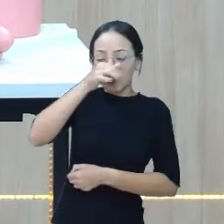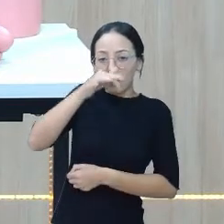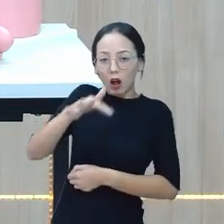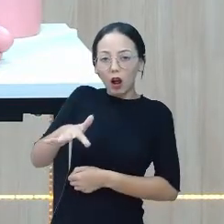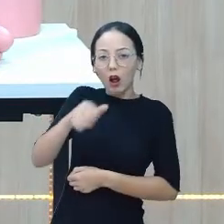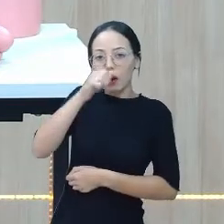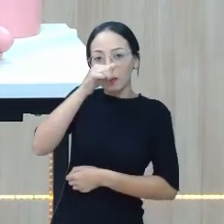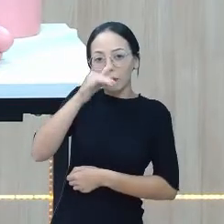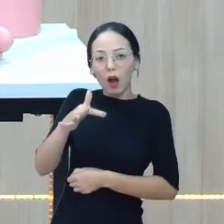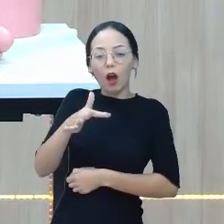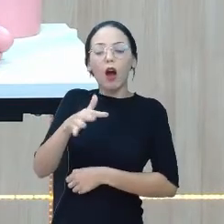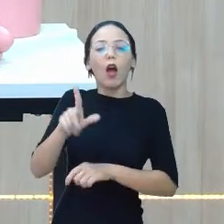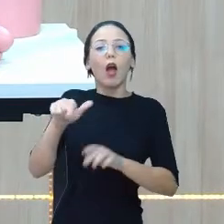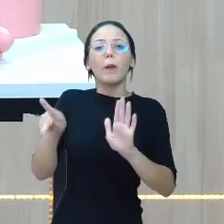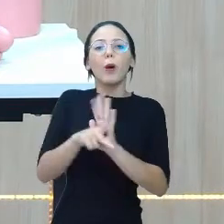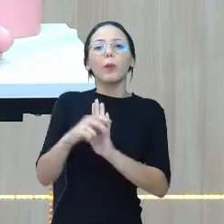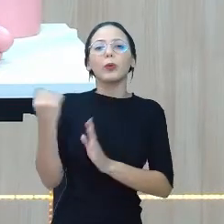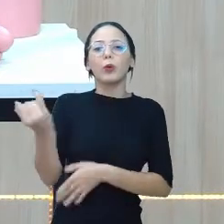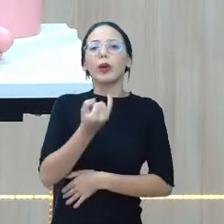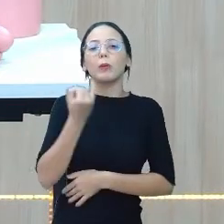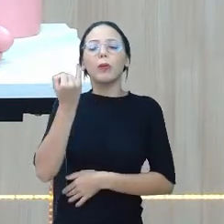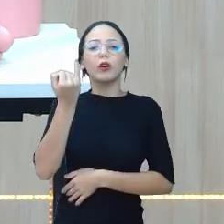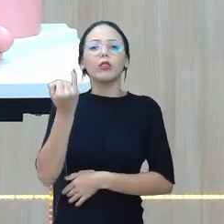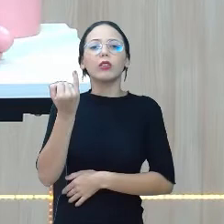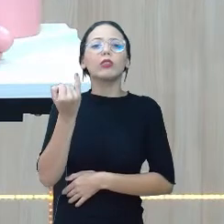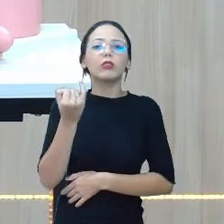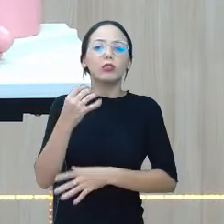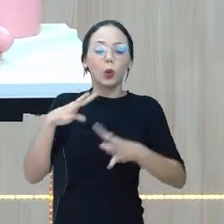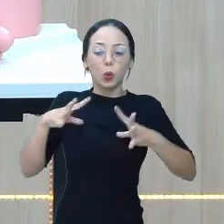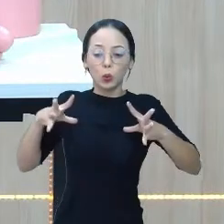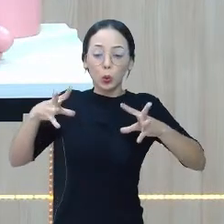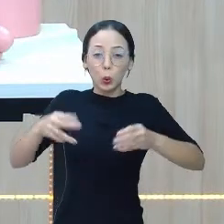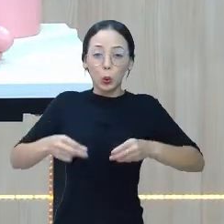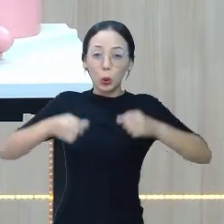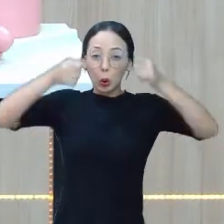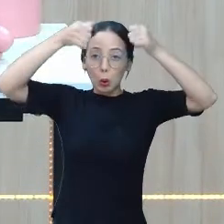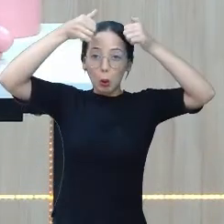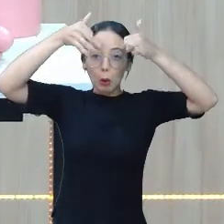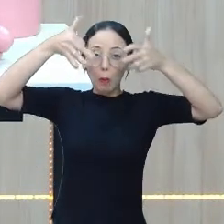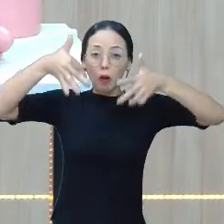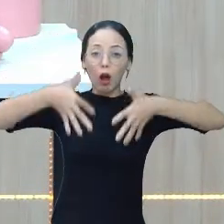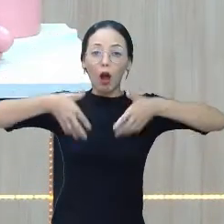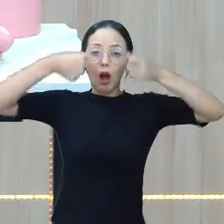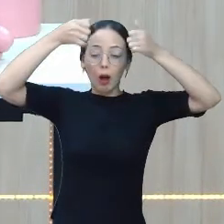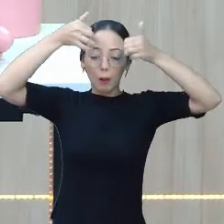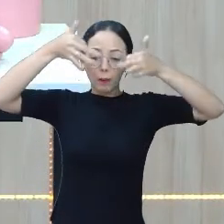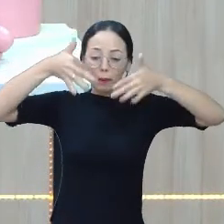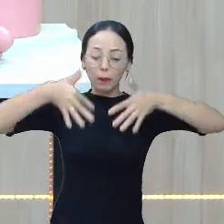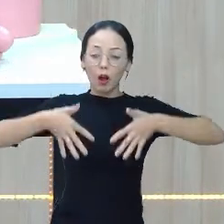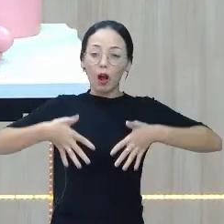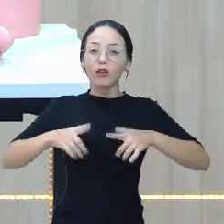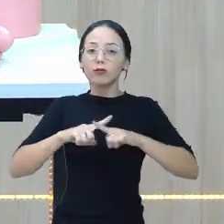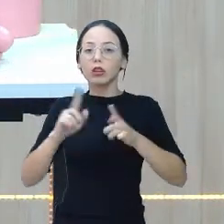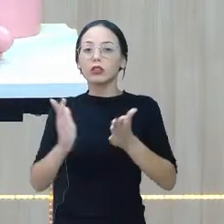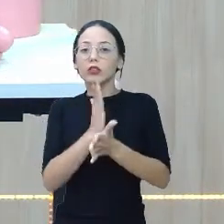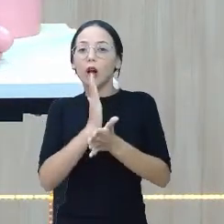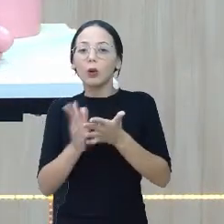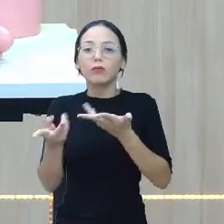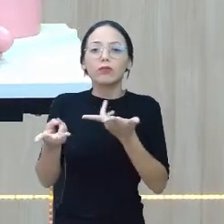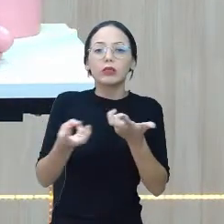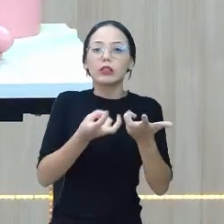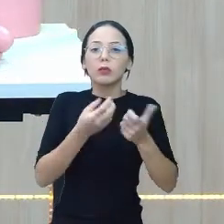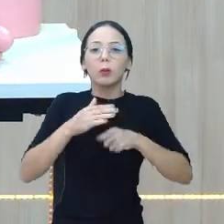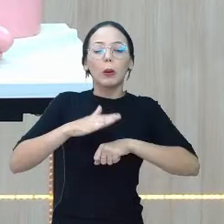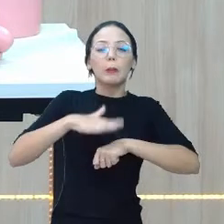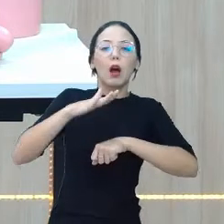vai ser muito importante ter próximo. Então, toda a nossa pele transpira. Embora que em alguns pontos a gente vai